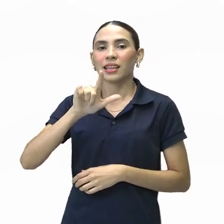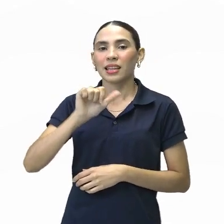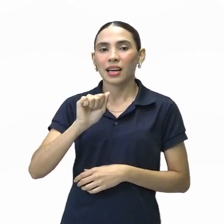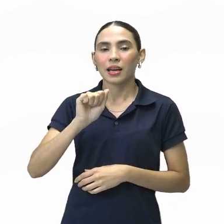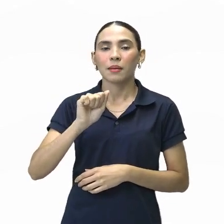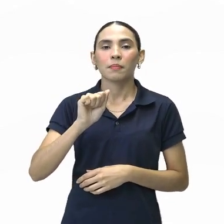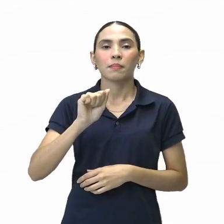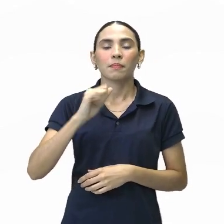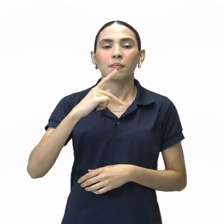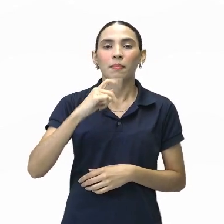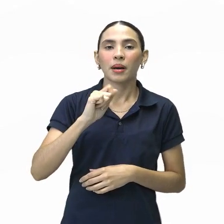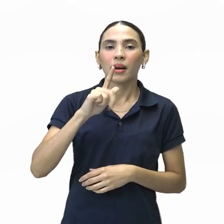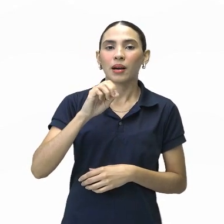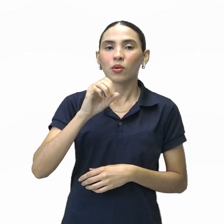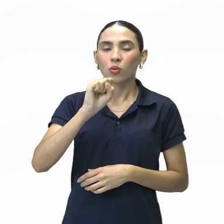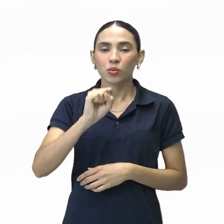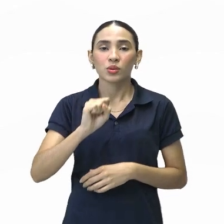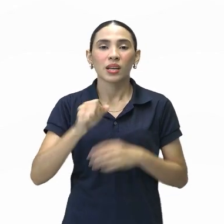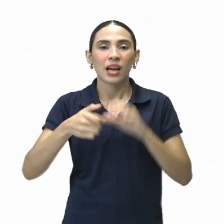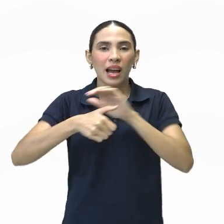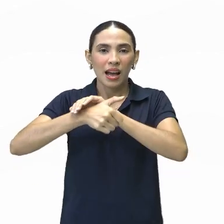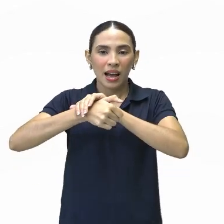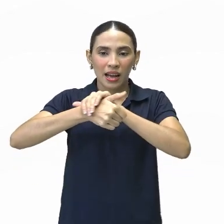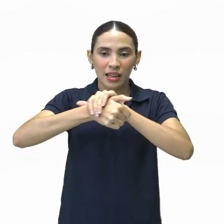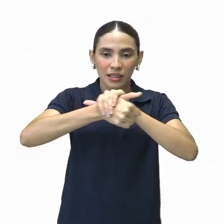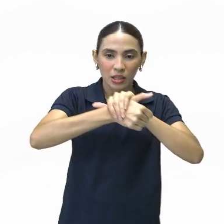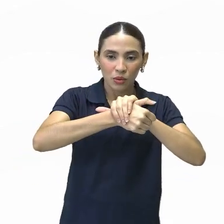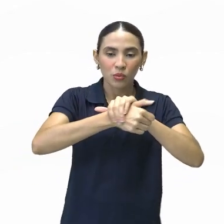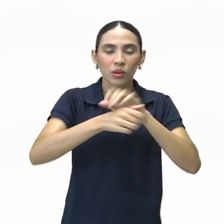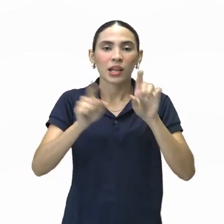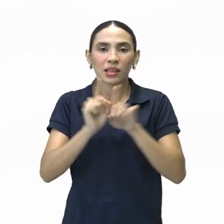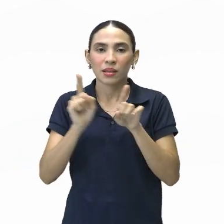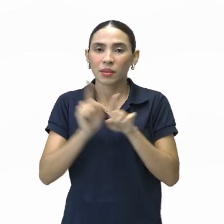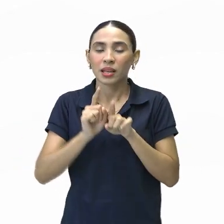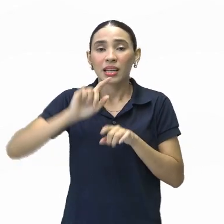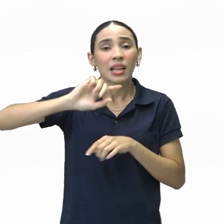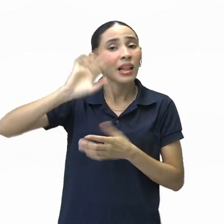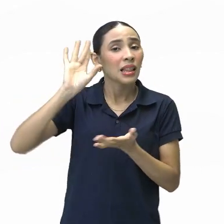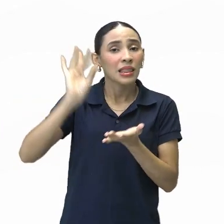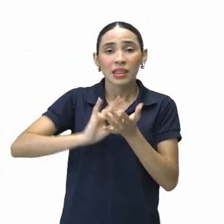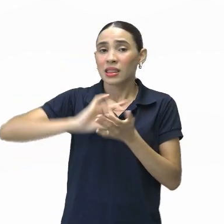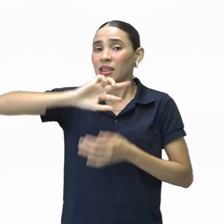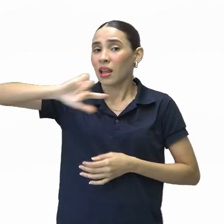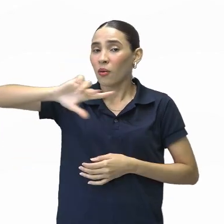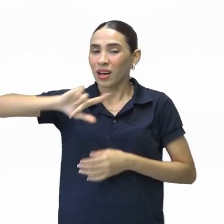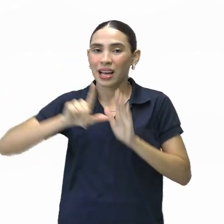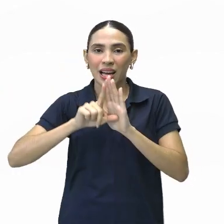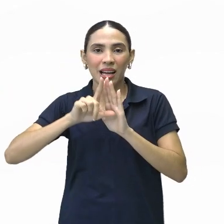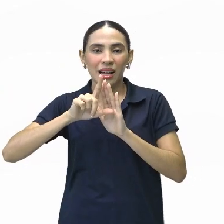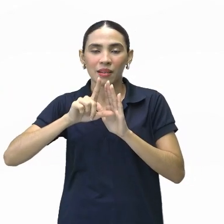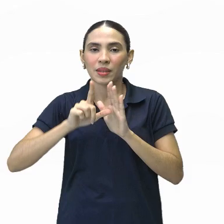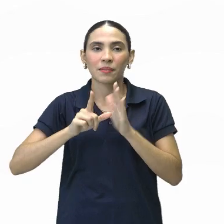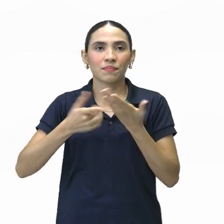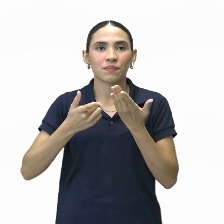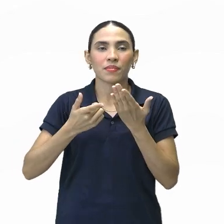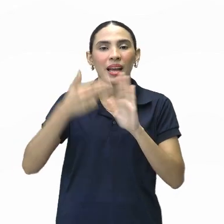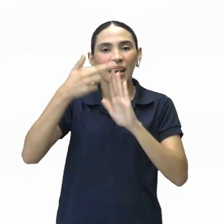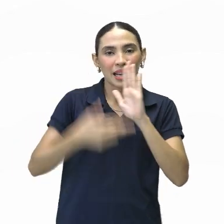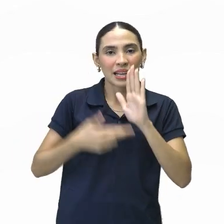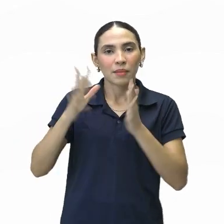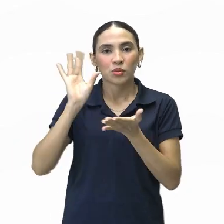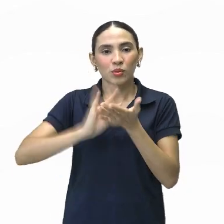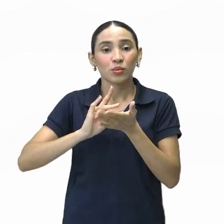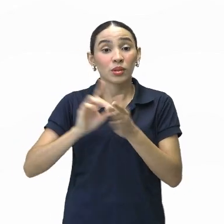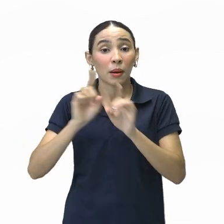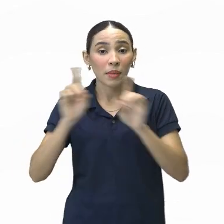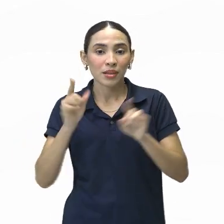aí, e os tentilhões, né, ela não é a lei absoluta. Outros mecanismos, como a deriva genética,